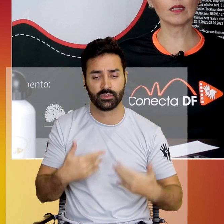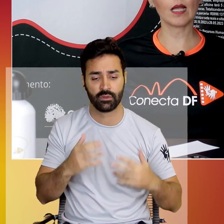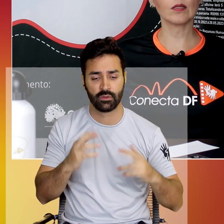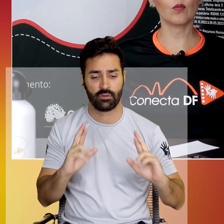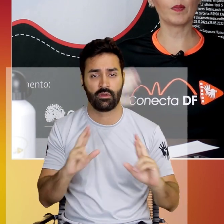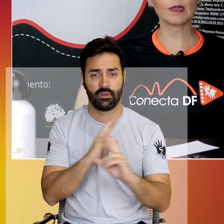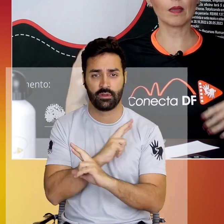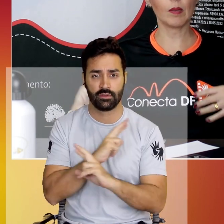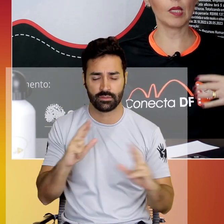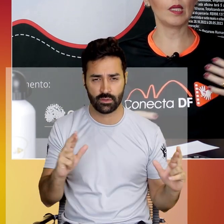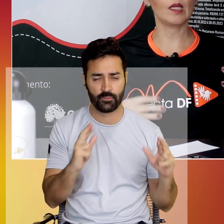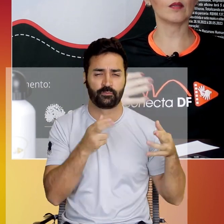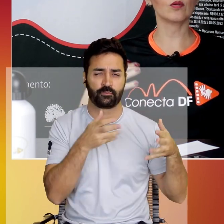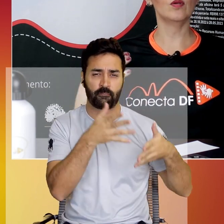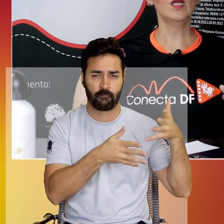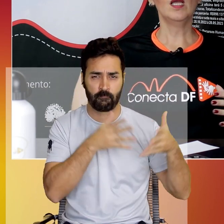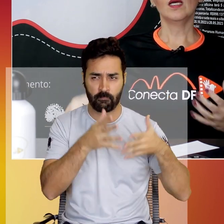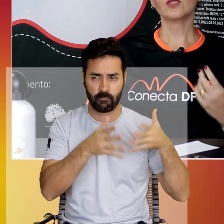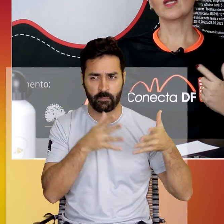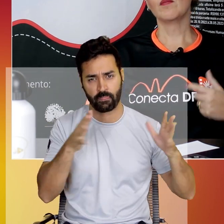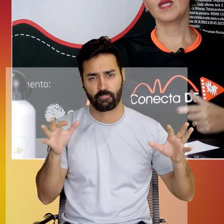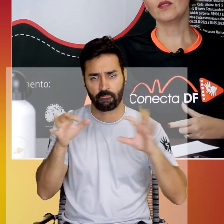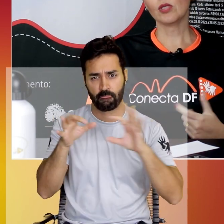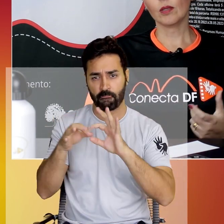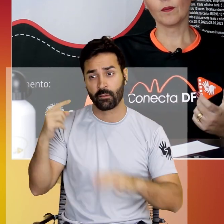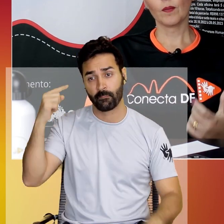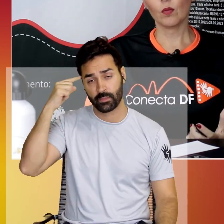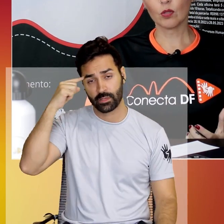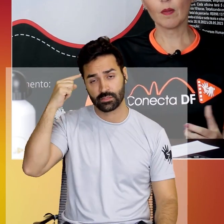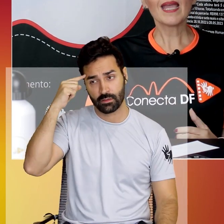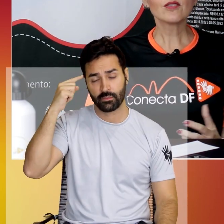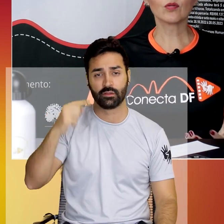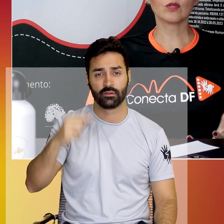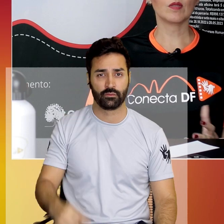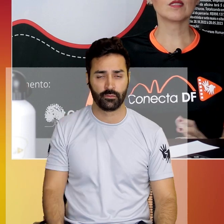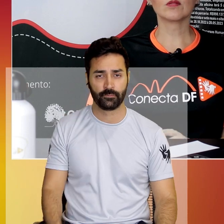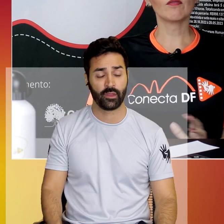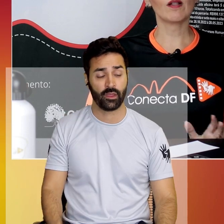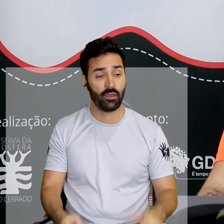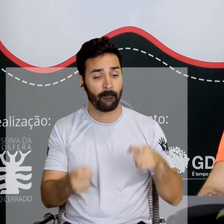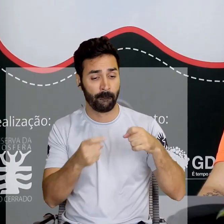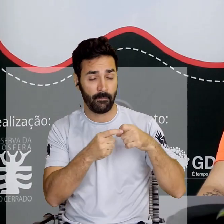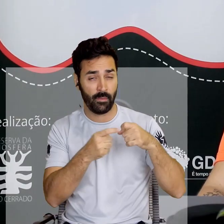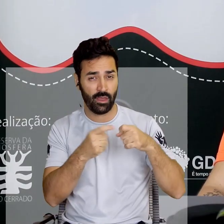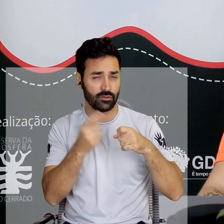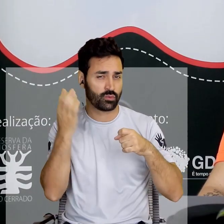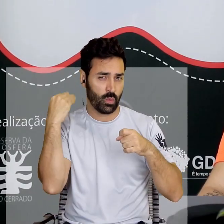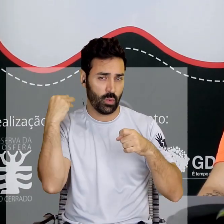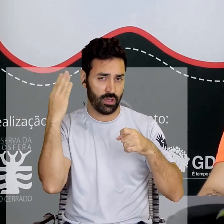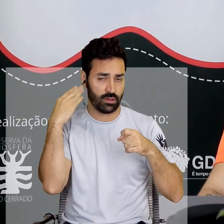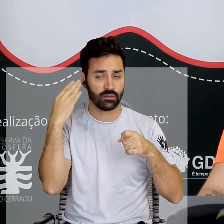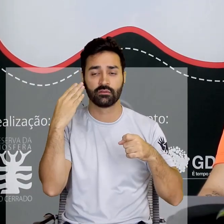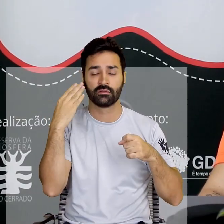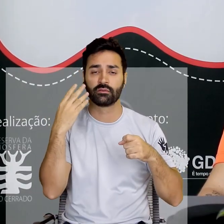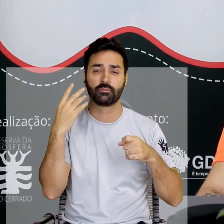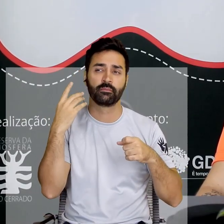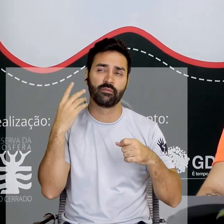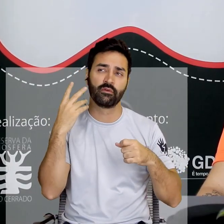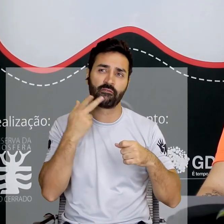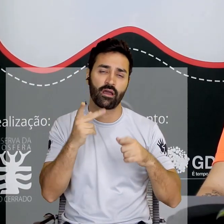de sinais com o pensamento. Antigamente, os médicos mesmo já falavam isso. Falavam o